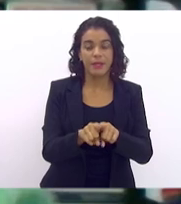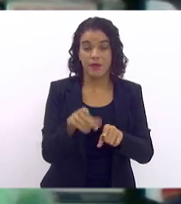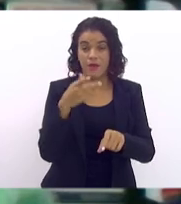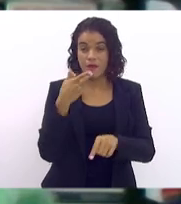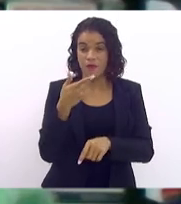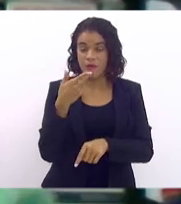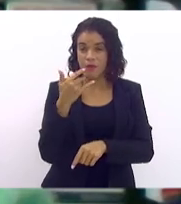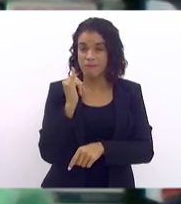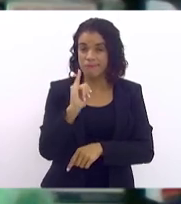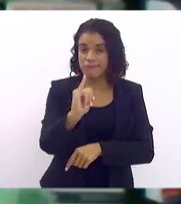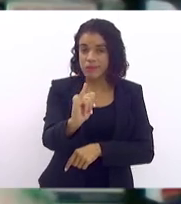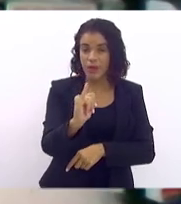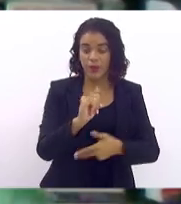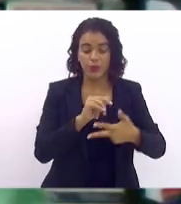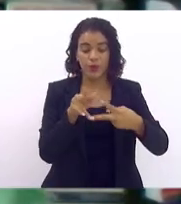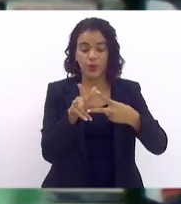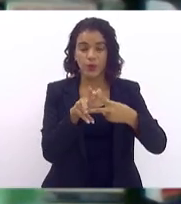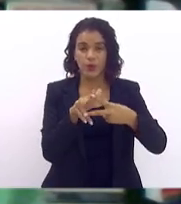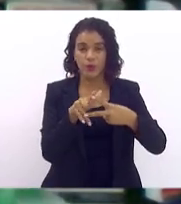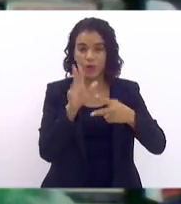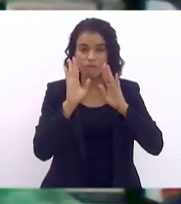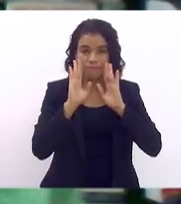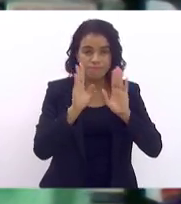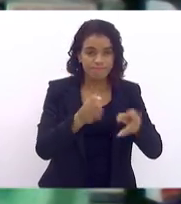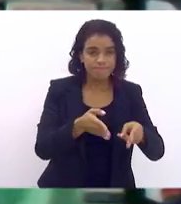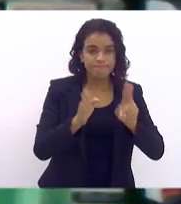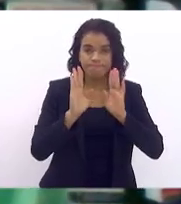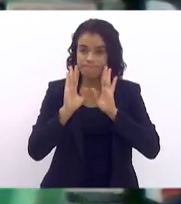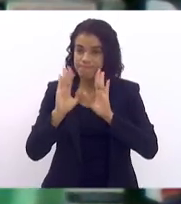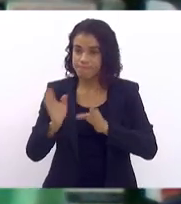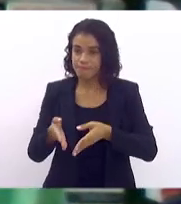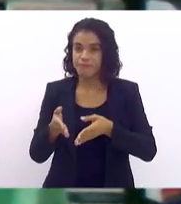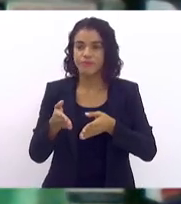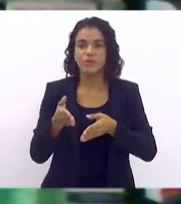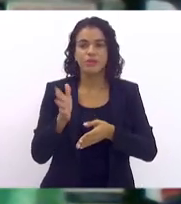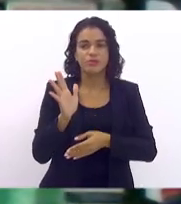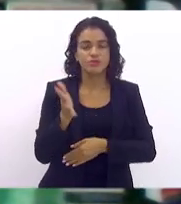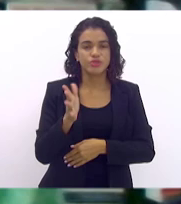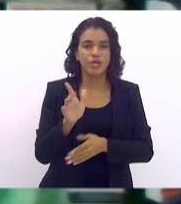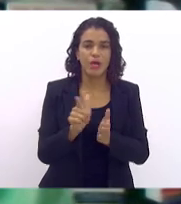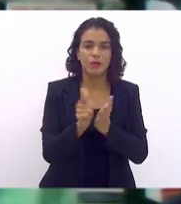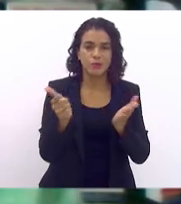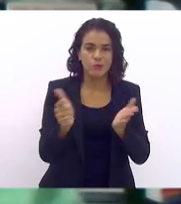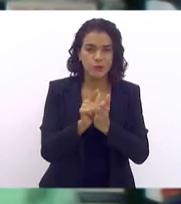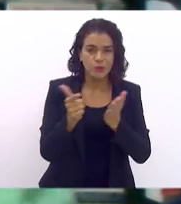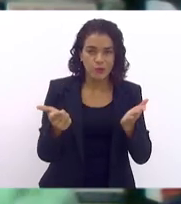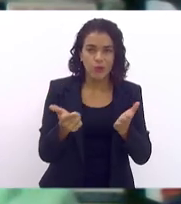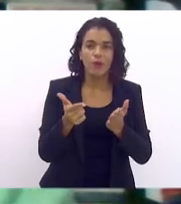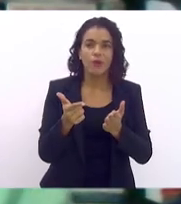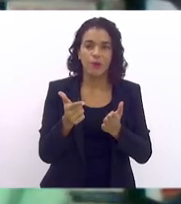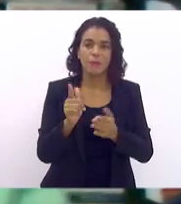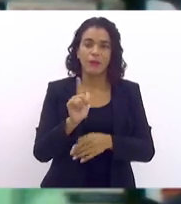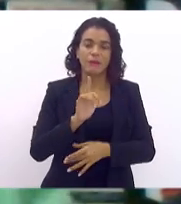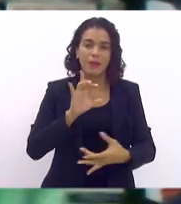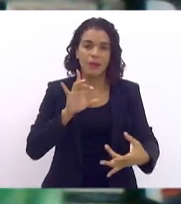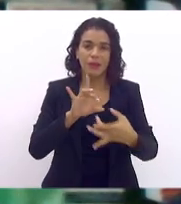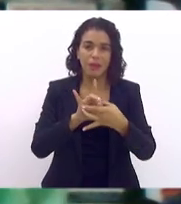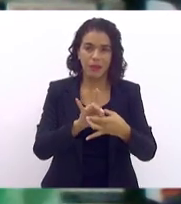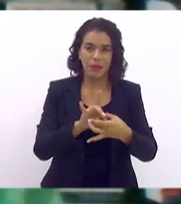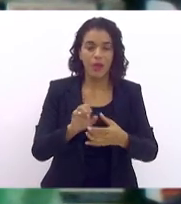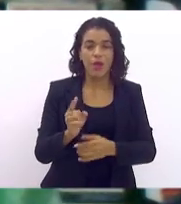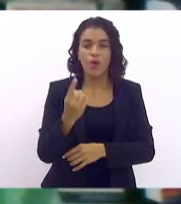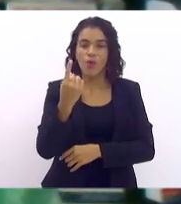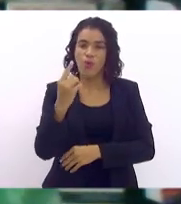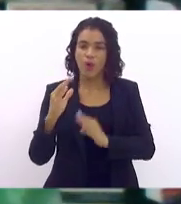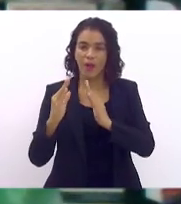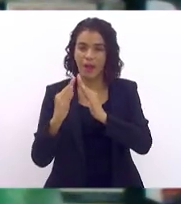citar dois casos específicos, um saiu até aqui nos jornais do Rio, mas ele está ligado a um dos abrigos que a